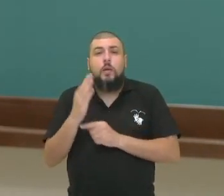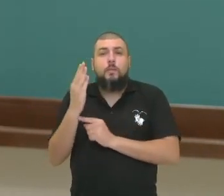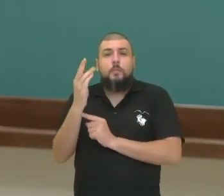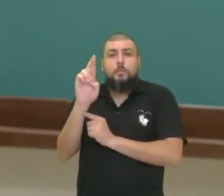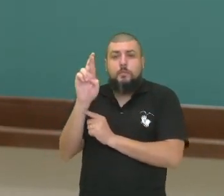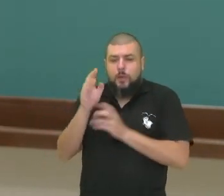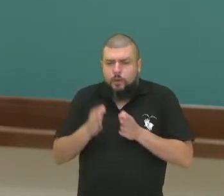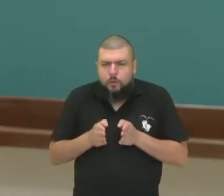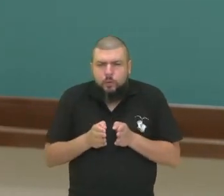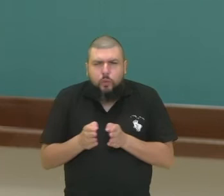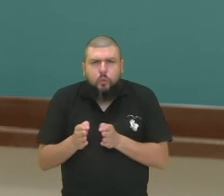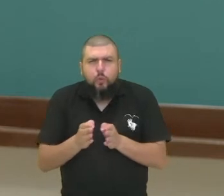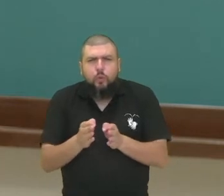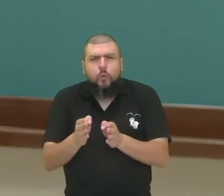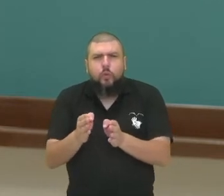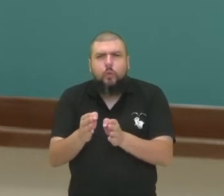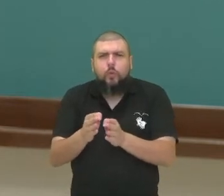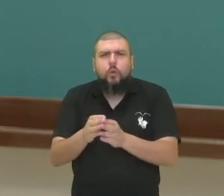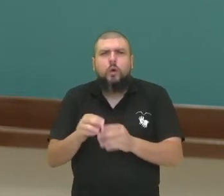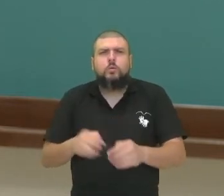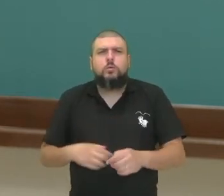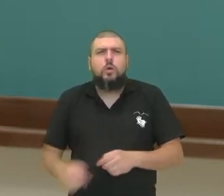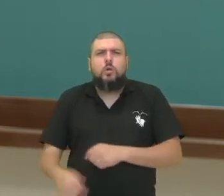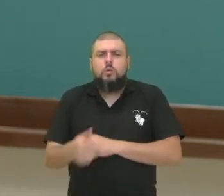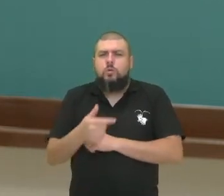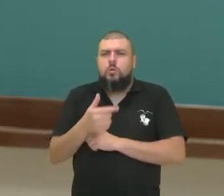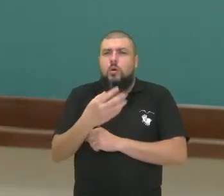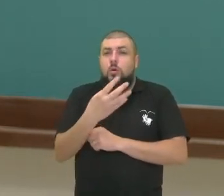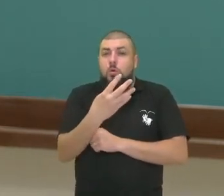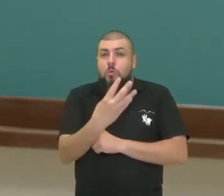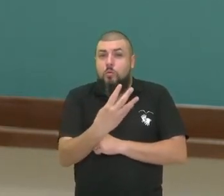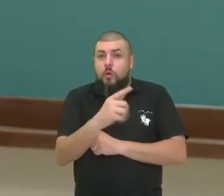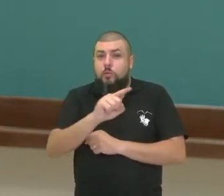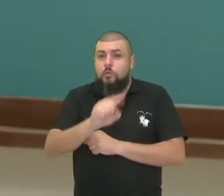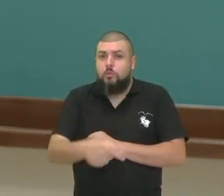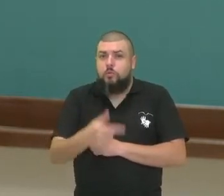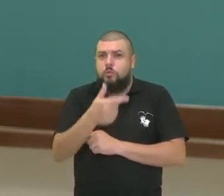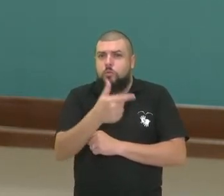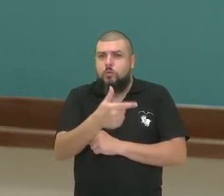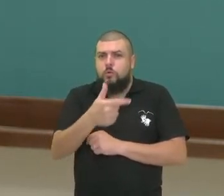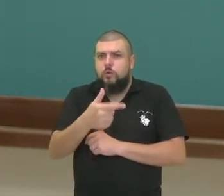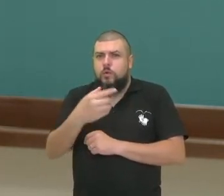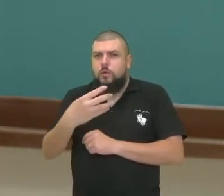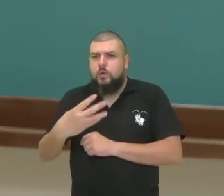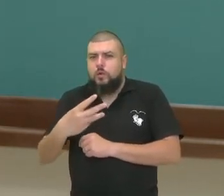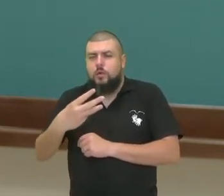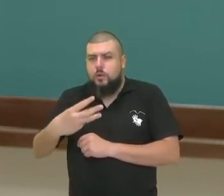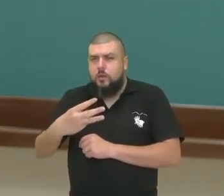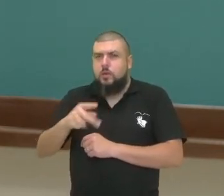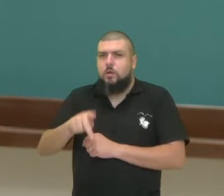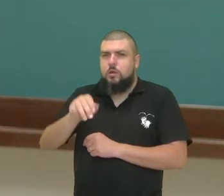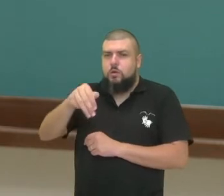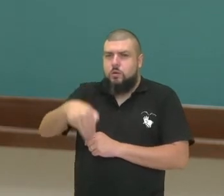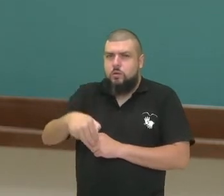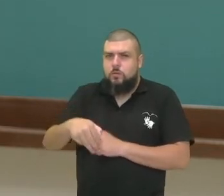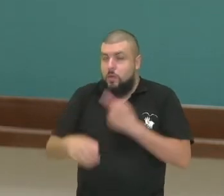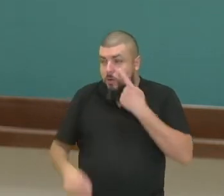4.223 quilômetros de extensão. Aqui nós temos um trecho de obra da construção da